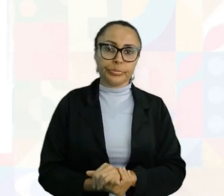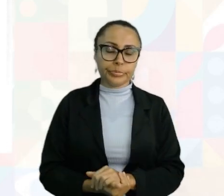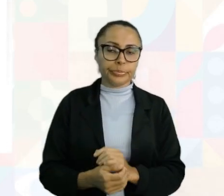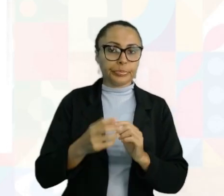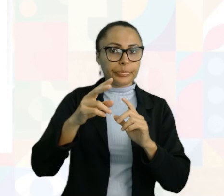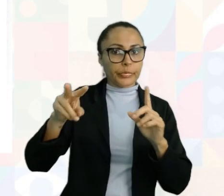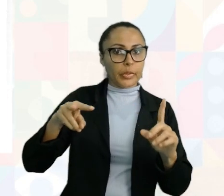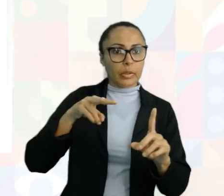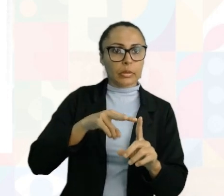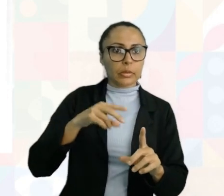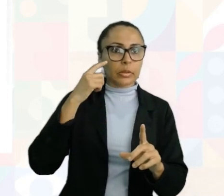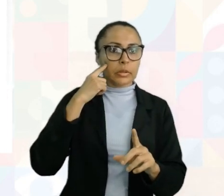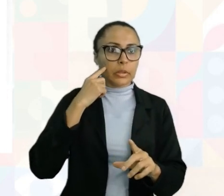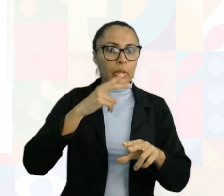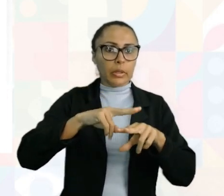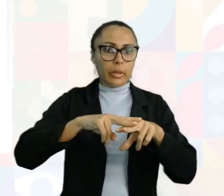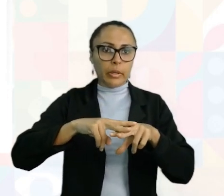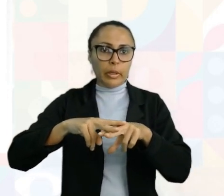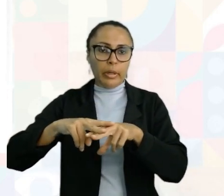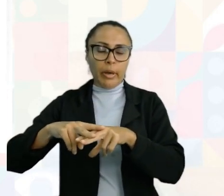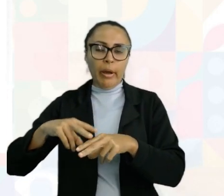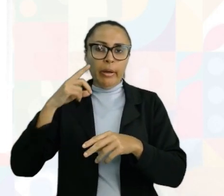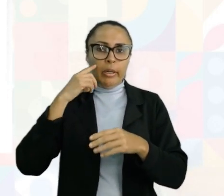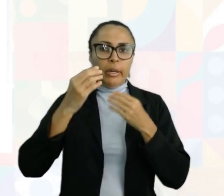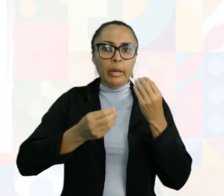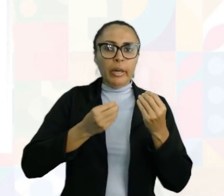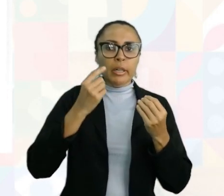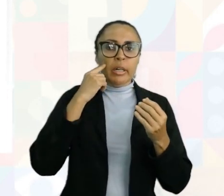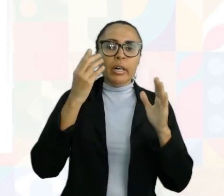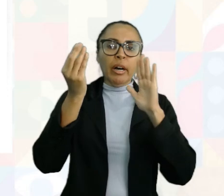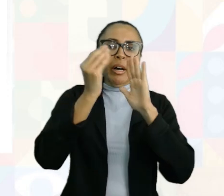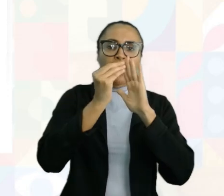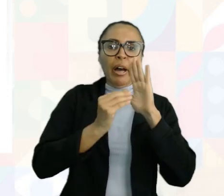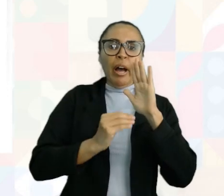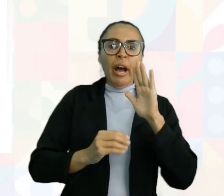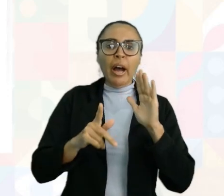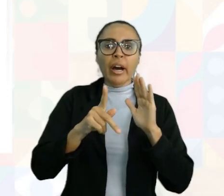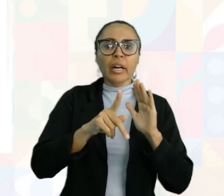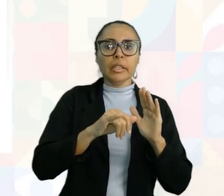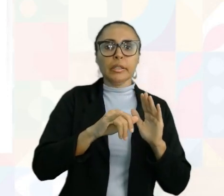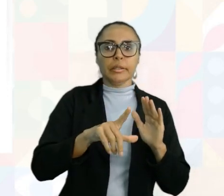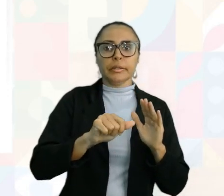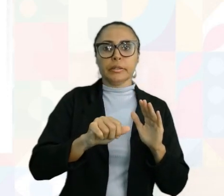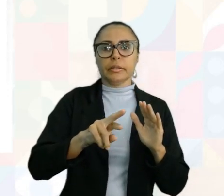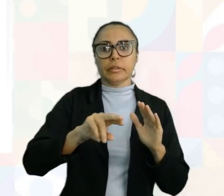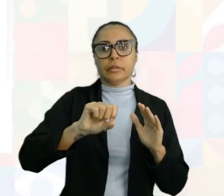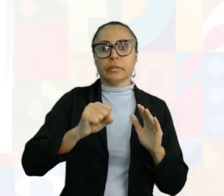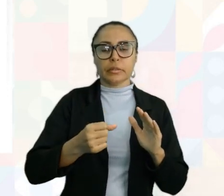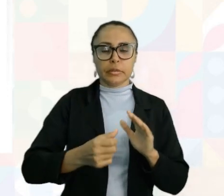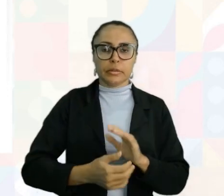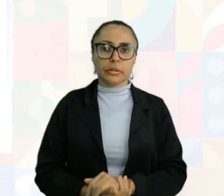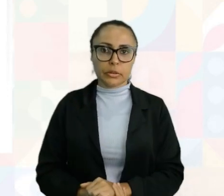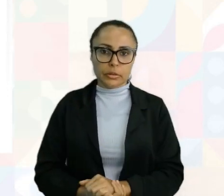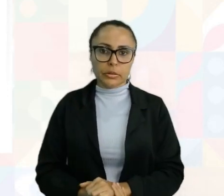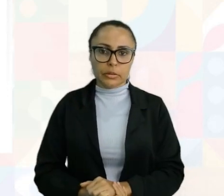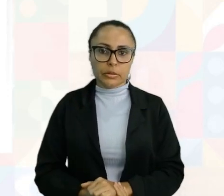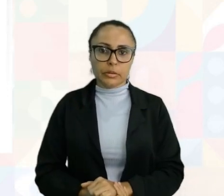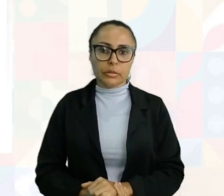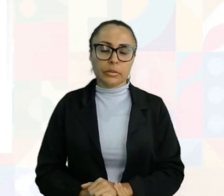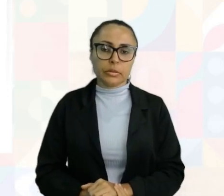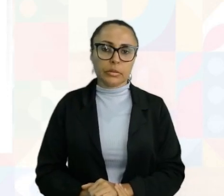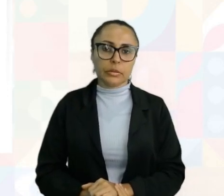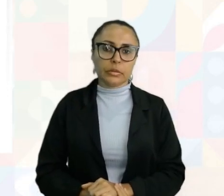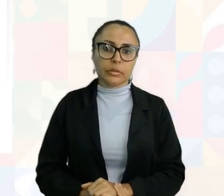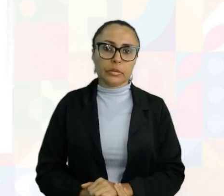perspectiva de uma quadrícula e como você colocaria pilares, né, dentro da perspectiva, numa